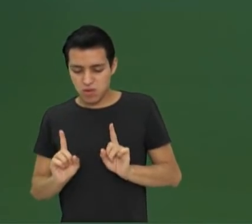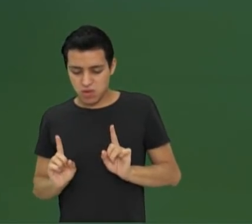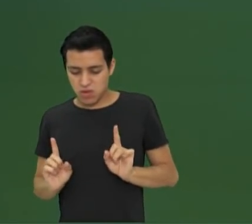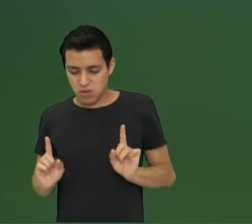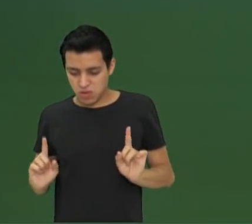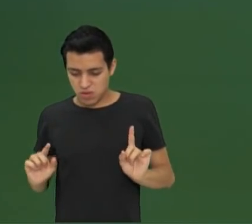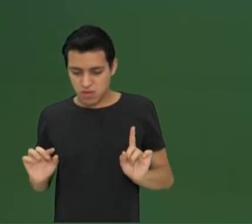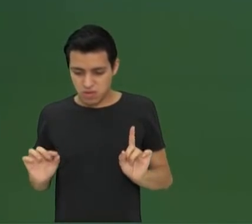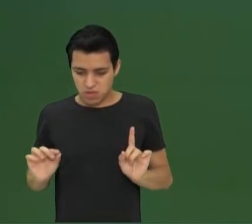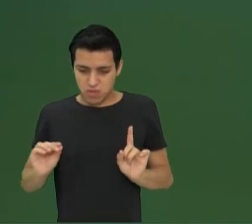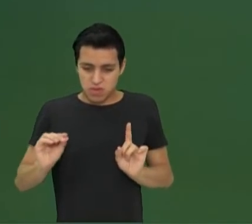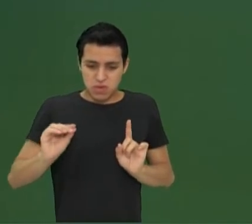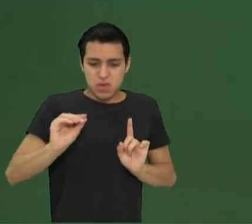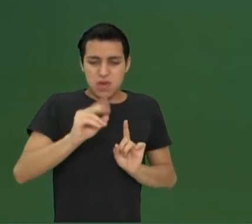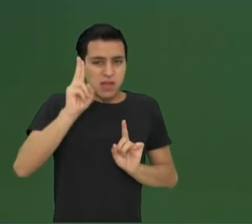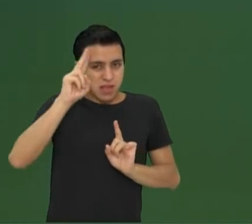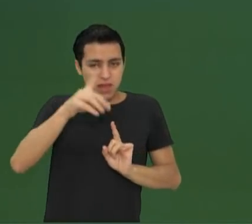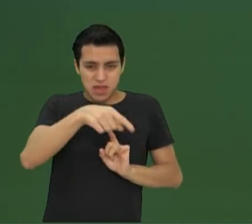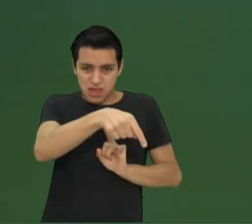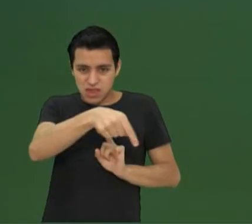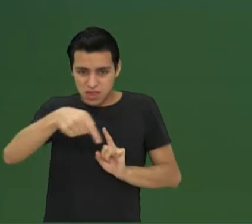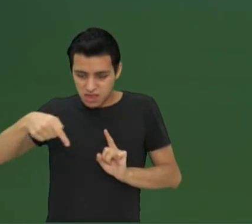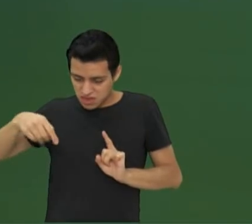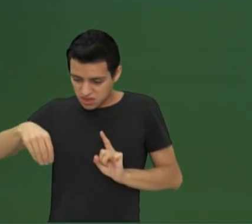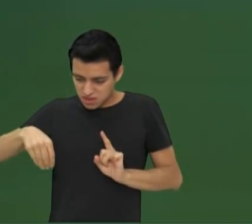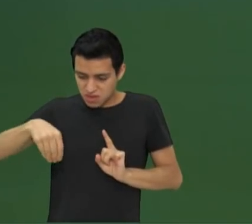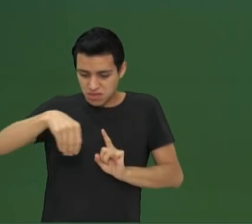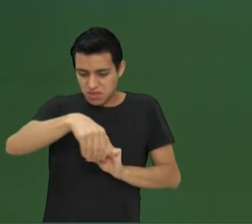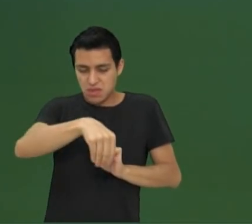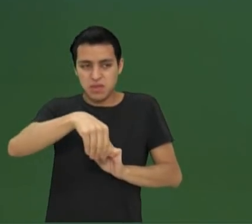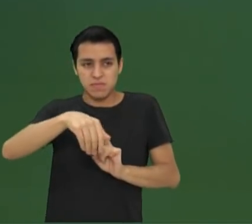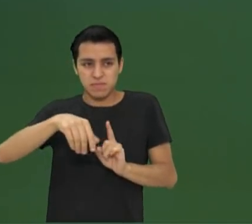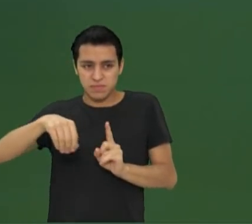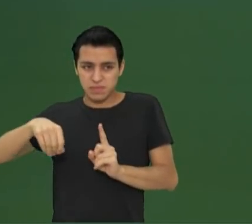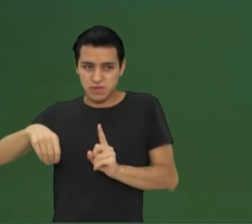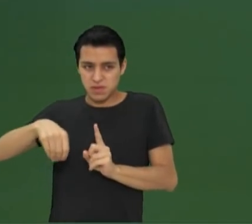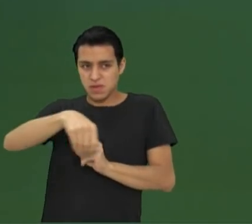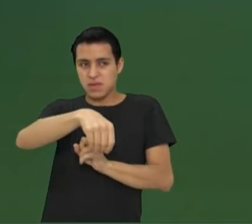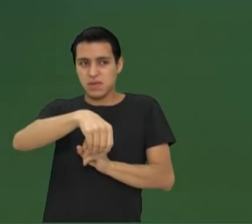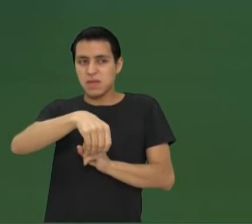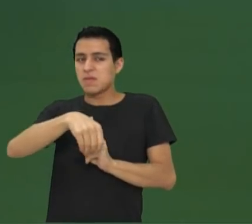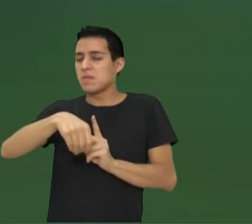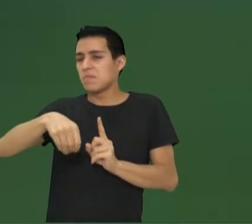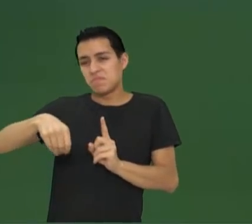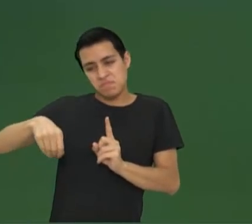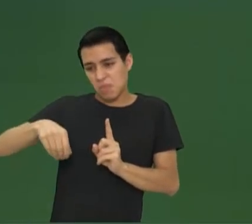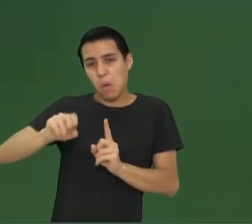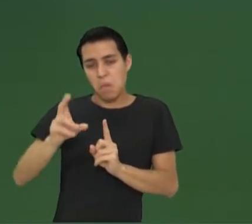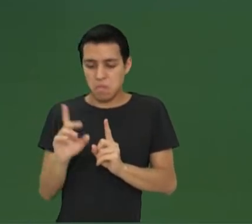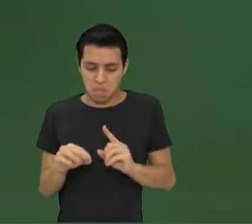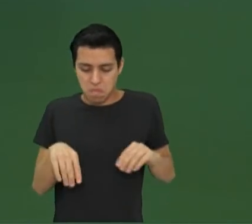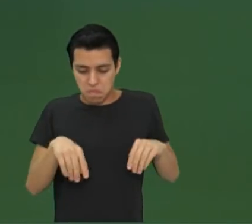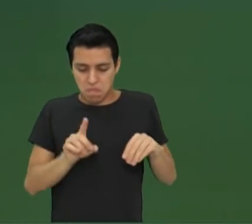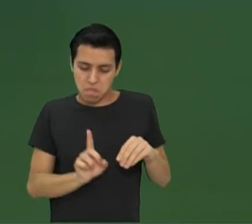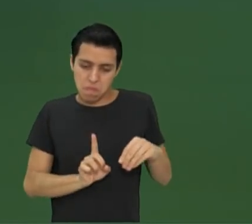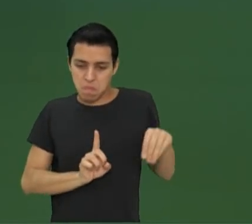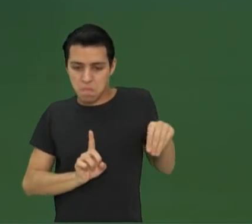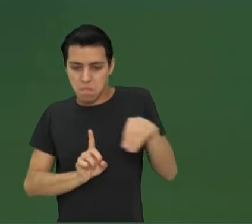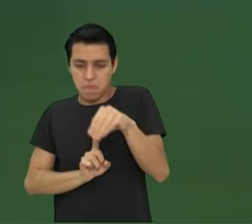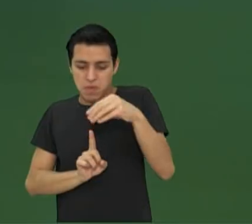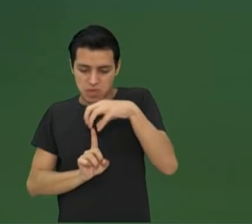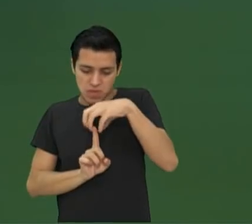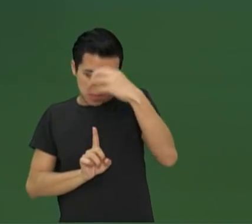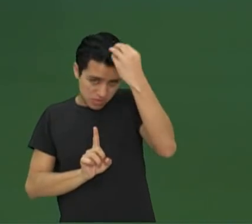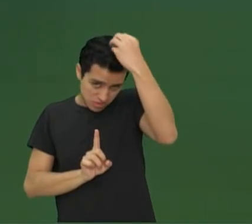na diagonal, lembra que nós falamos? Na diagonal. Então aqui ó, ele pode andar uma casinha só na diagonal e entrar na frente do bispo. Também é uma boa jogada, por quê?